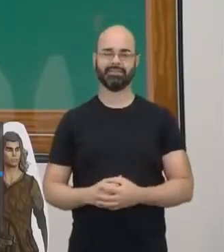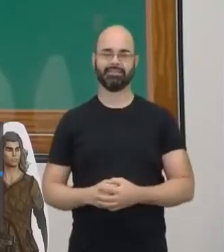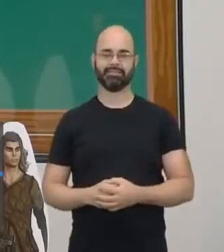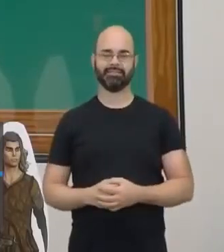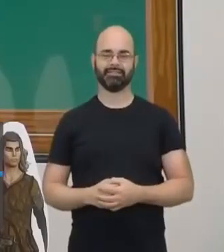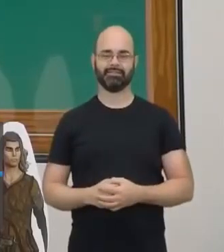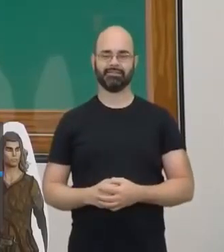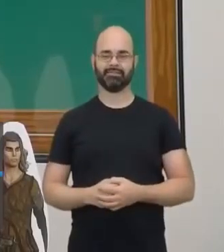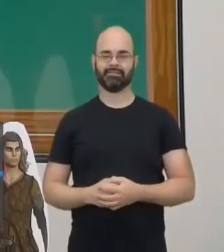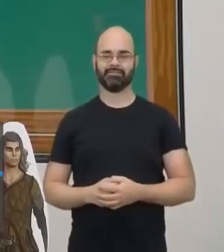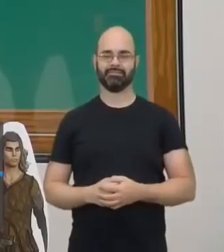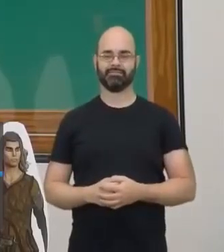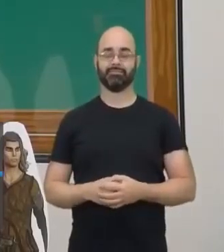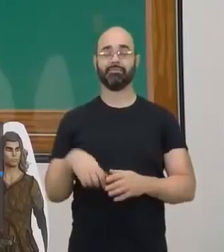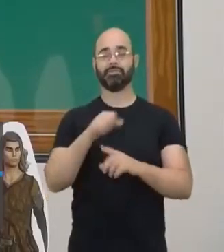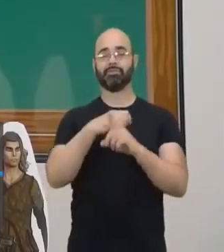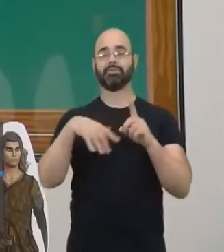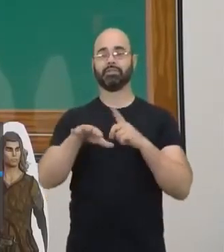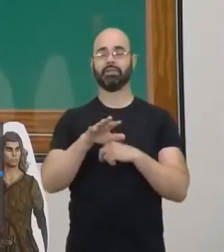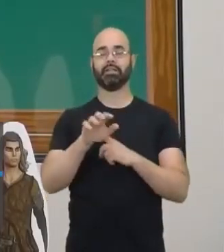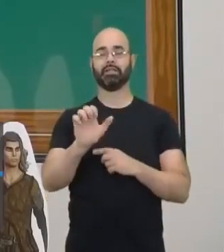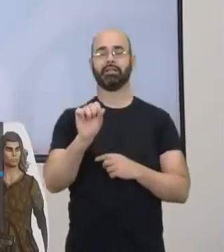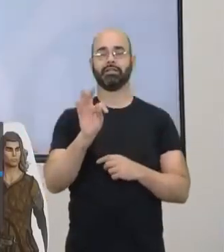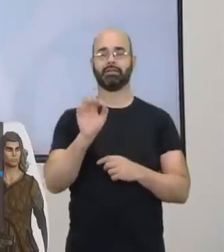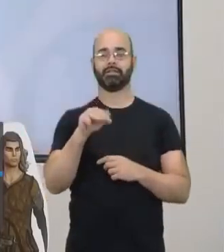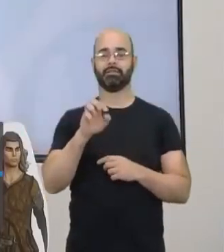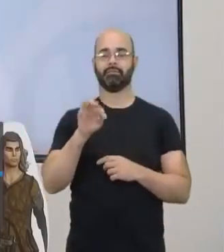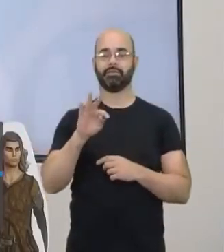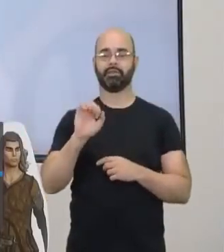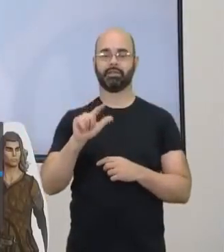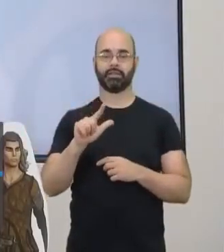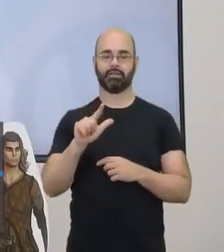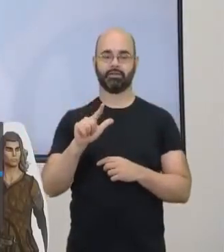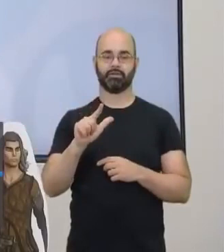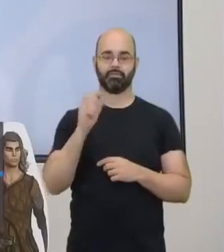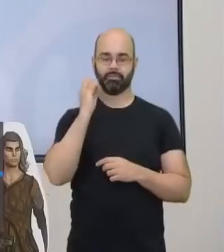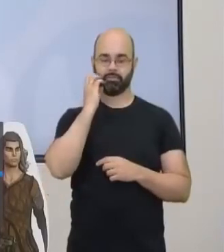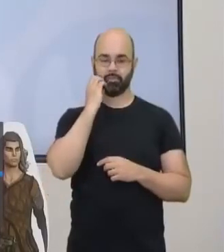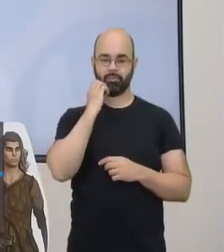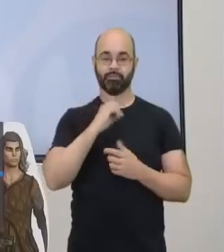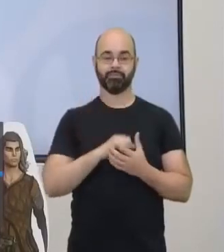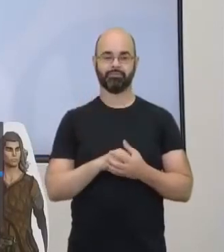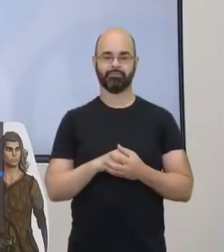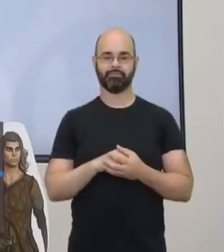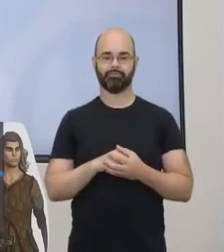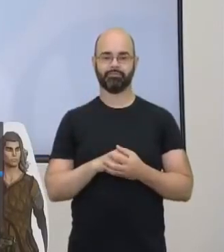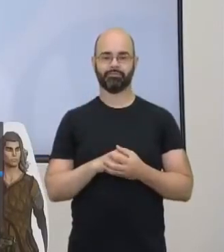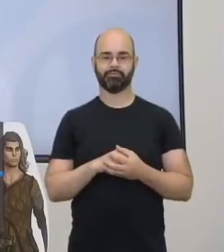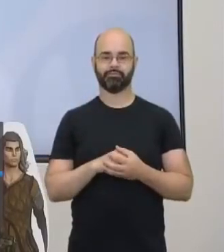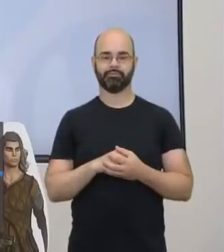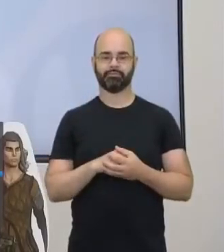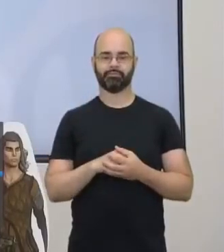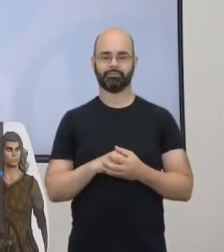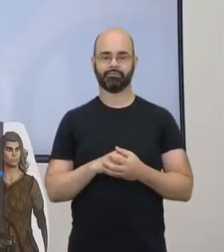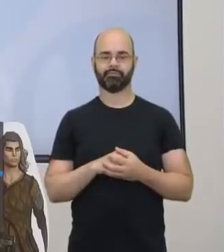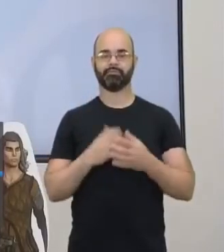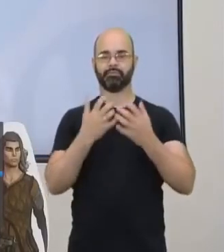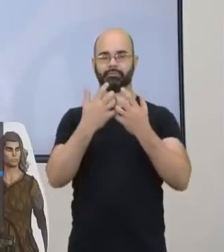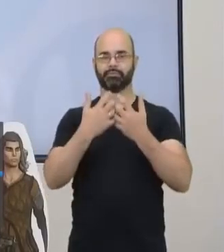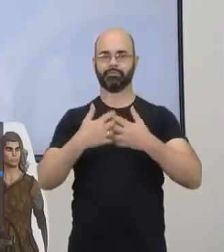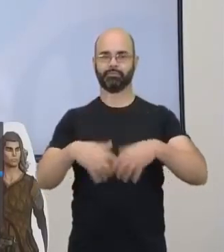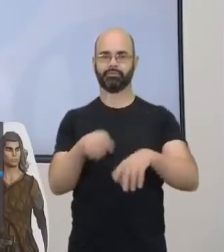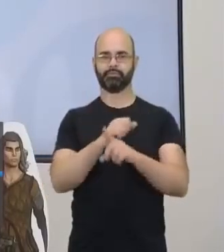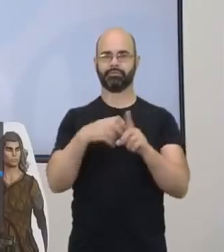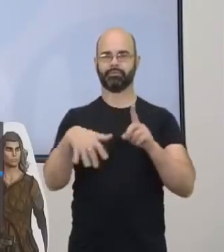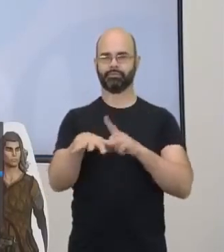a sociedade estamental era o tipo de estrutura social, deixa eu voltar lá então, era o tipo de estrutura social existente antes